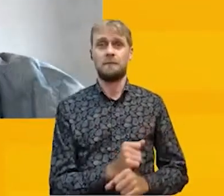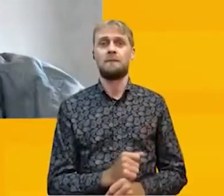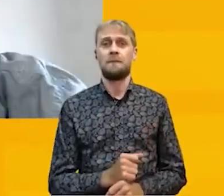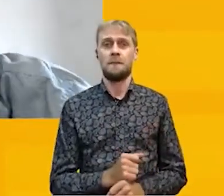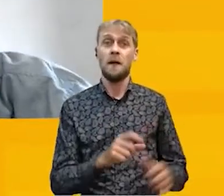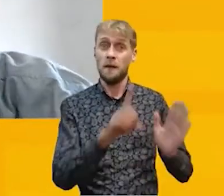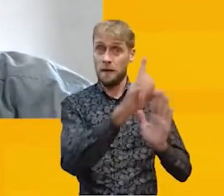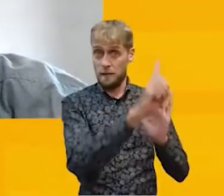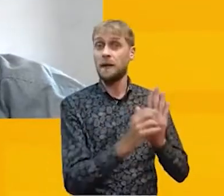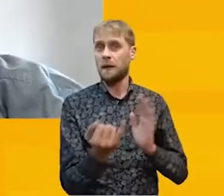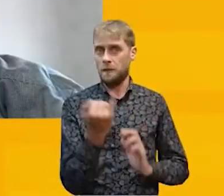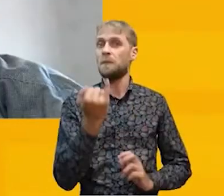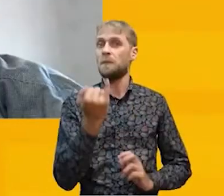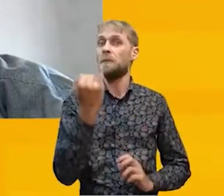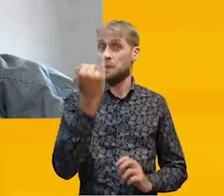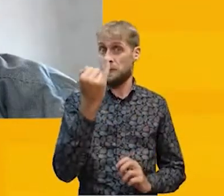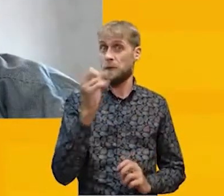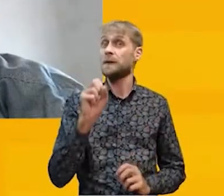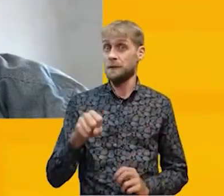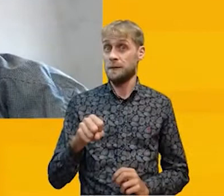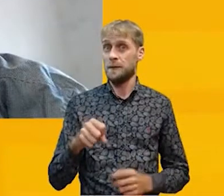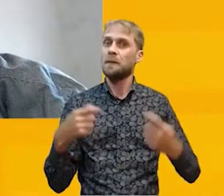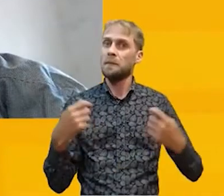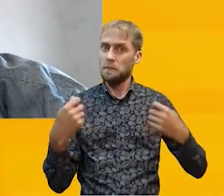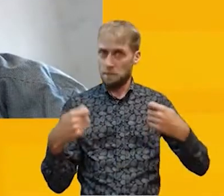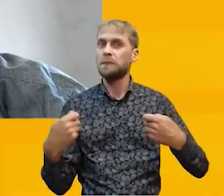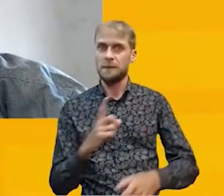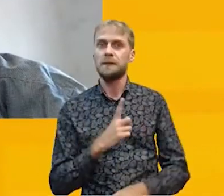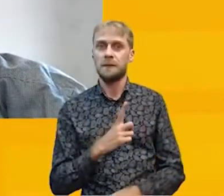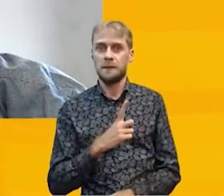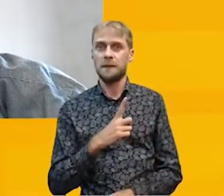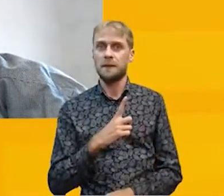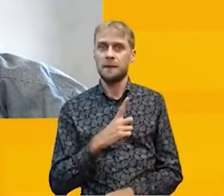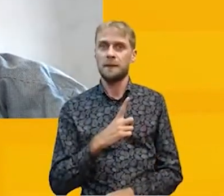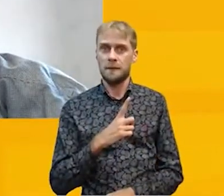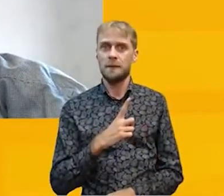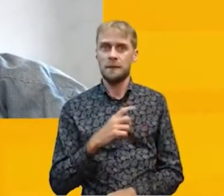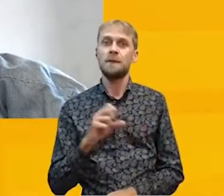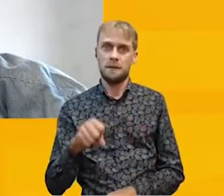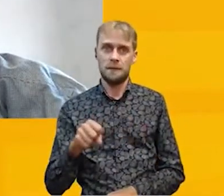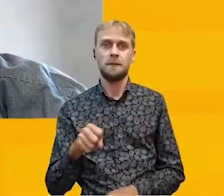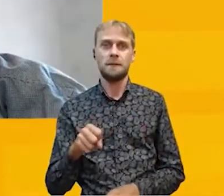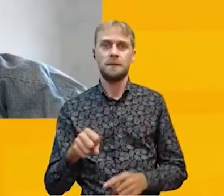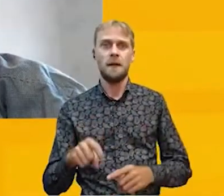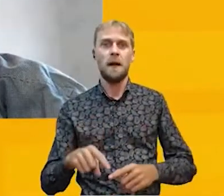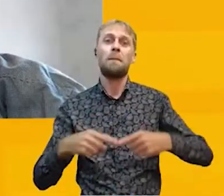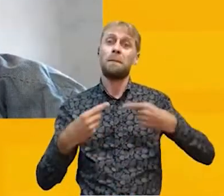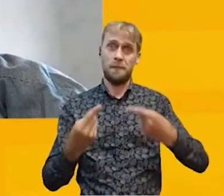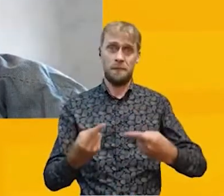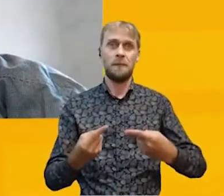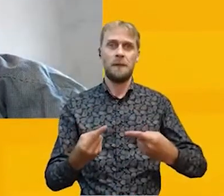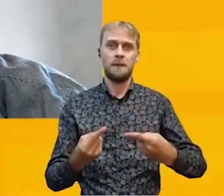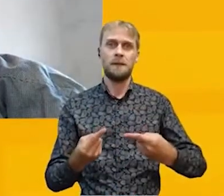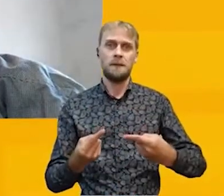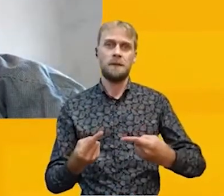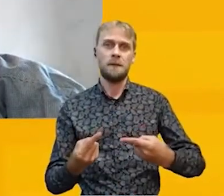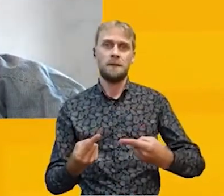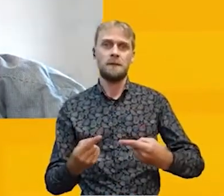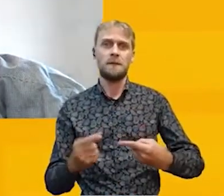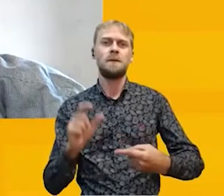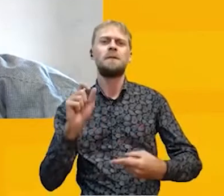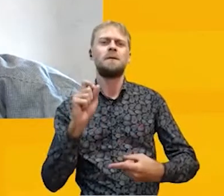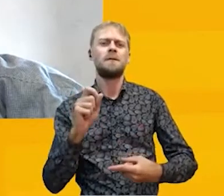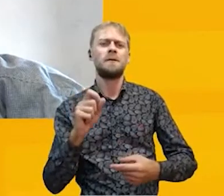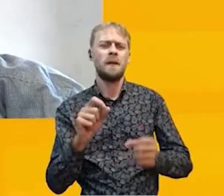muito interessante, seria muito bom que a gente retomasse essa parte novamente, mas o que a gente